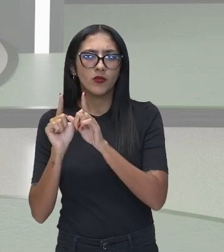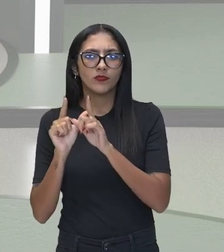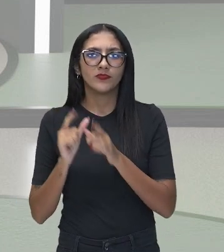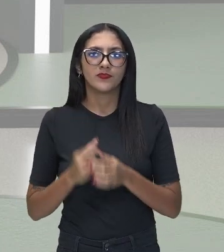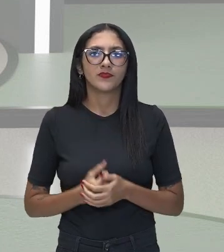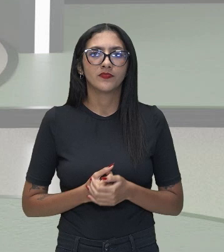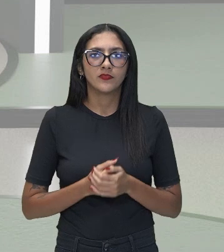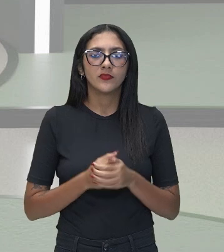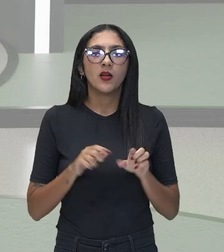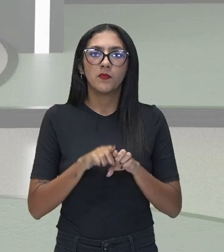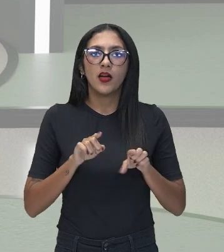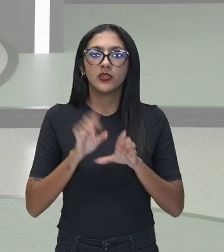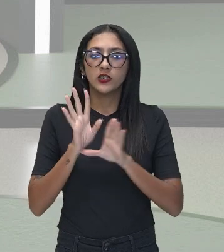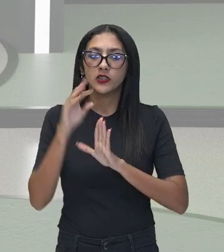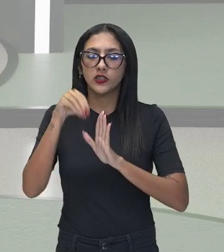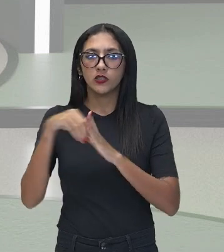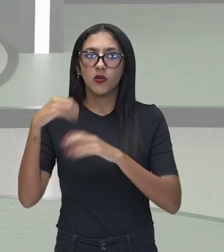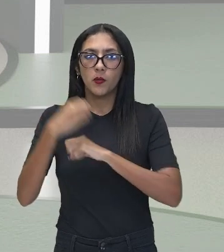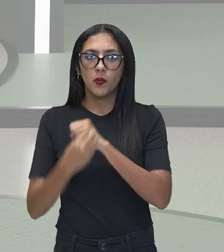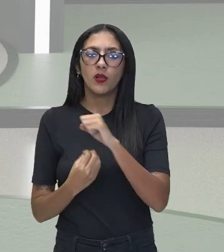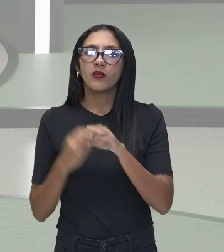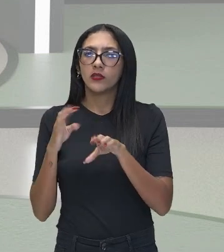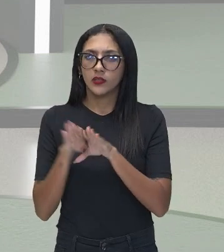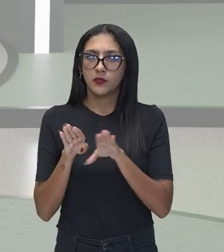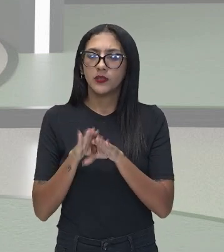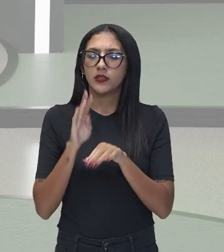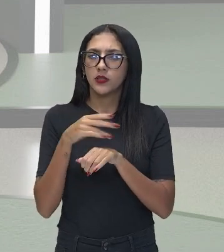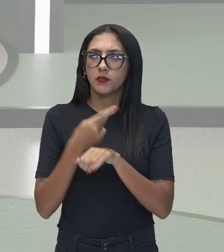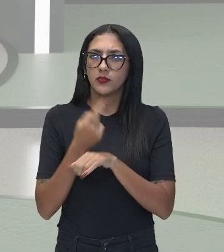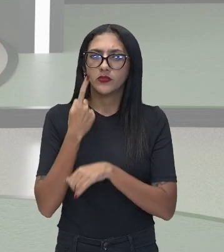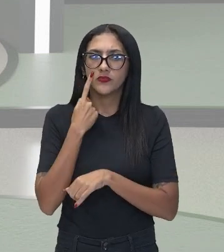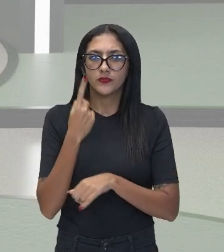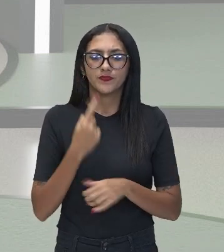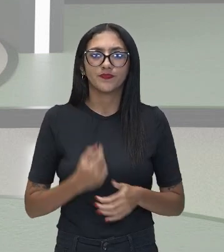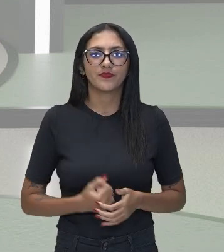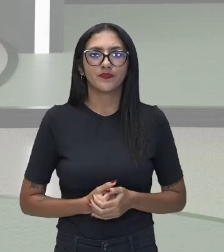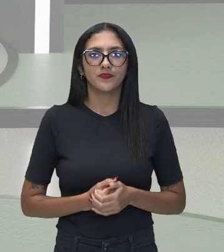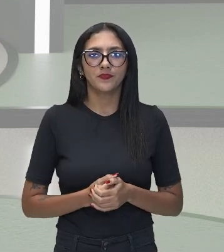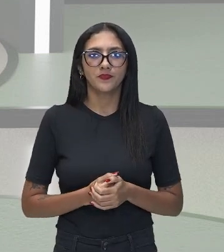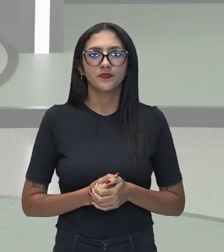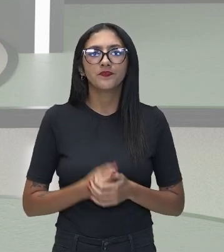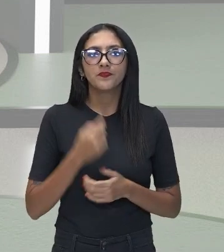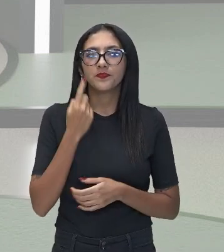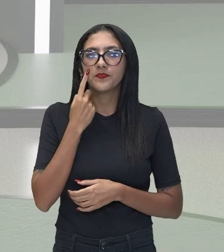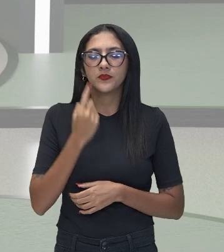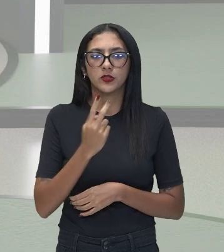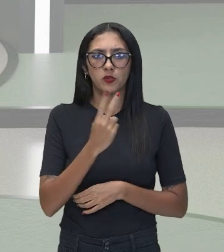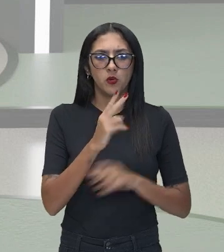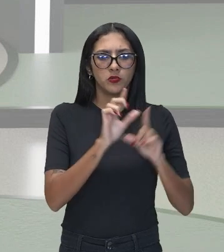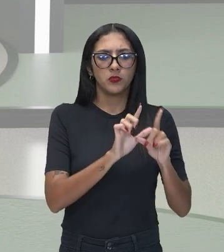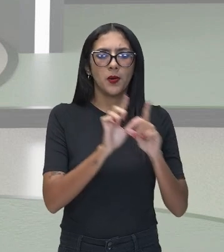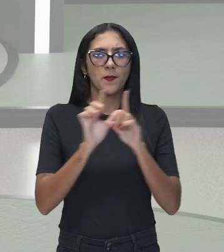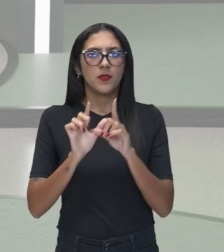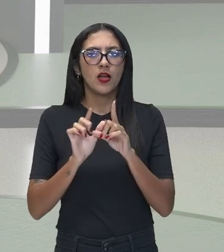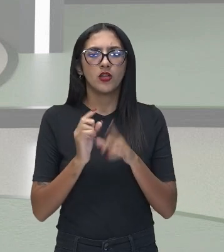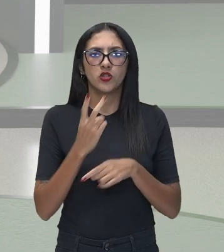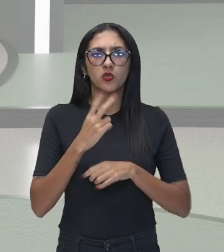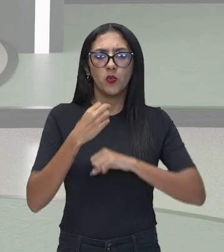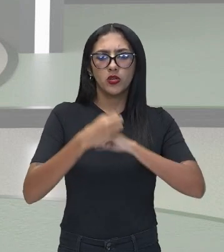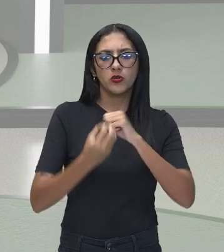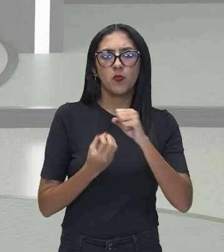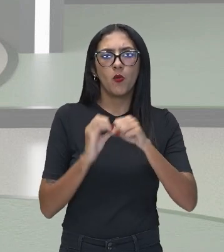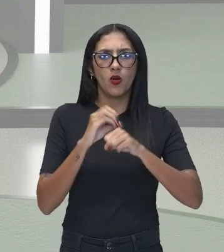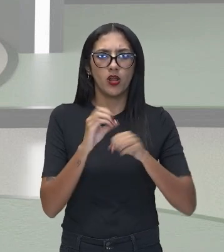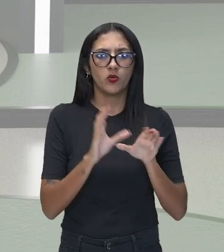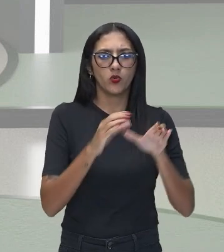gente vai ver nas moléculas como eu mostrei para vocês, tá? Então, quando tem dois quadradinhos, ou seja, duas moléculas aí, dois